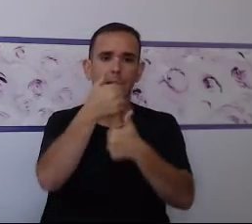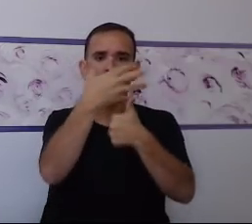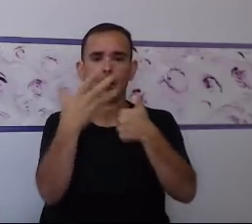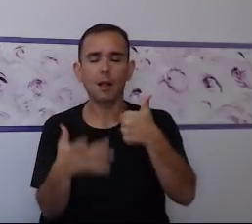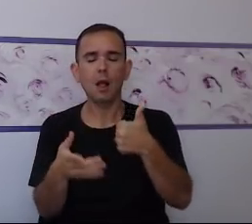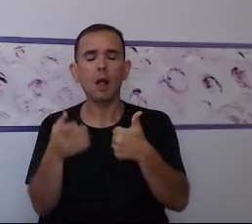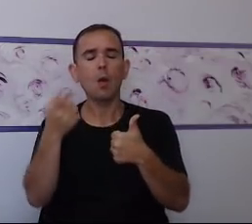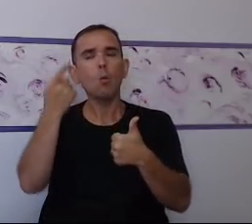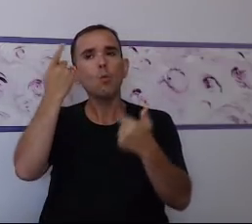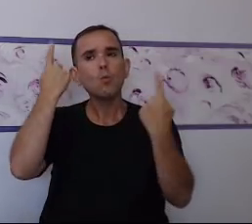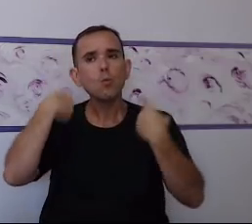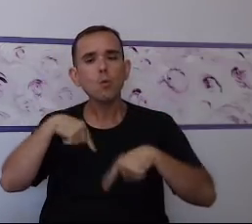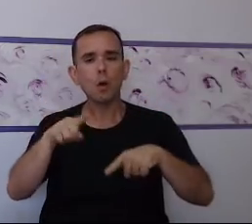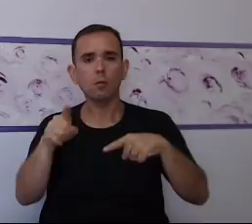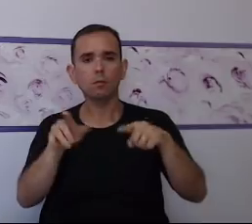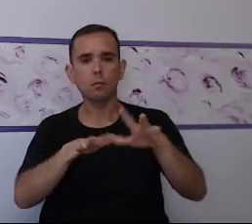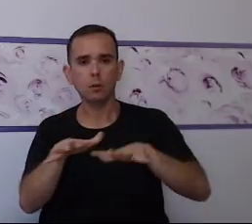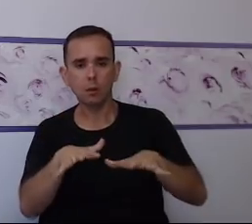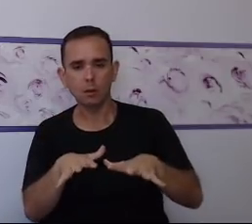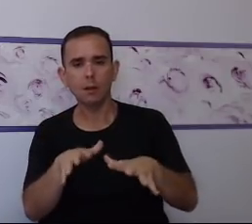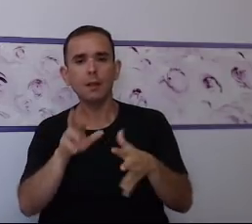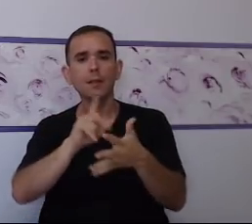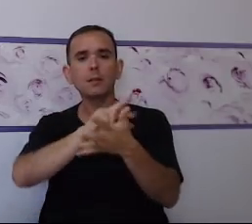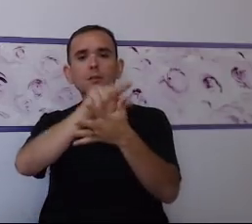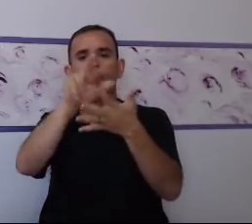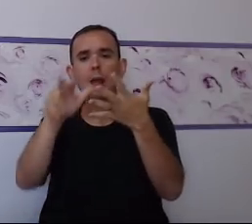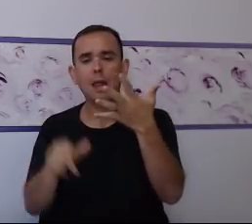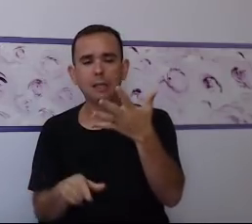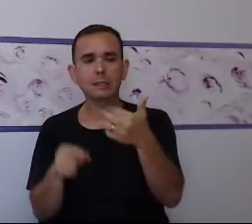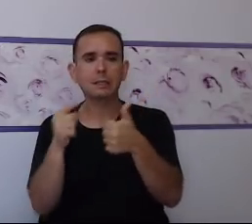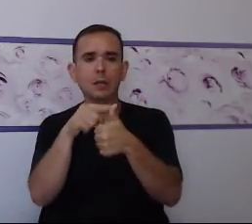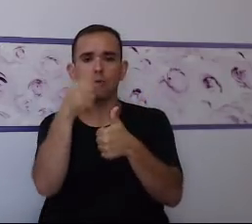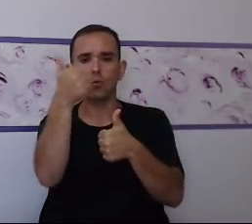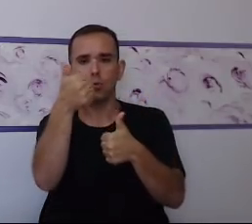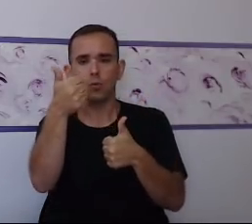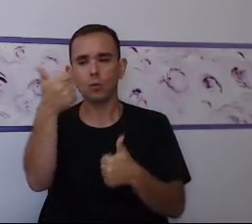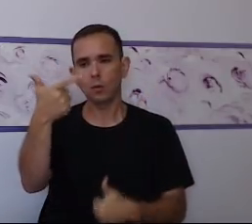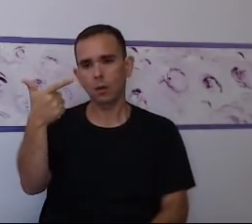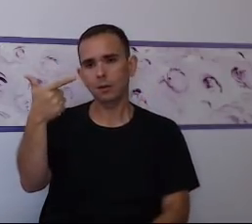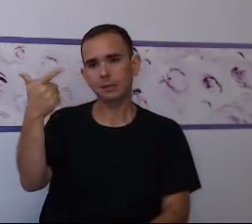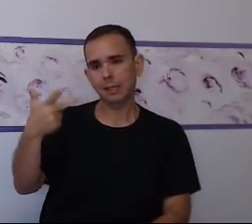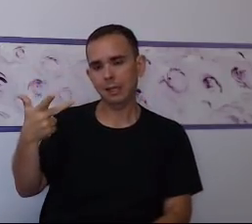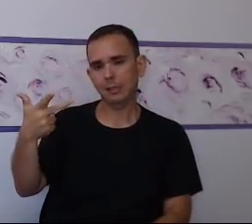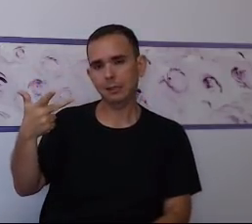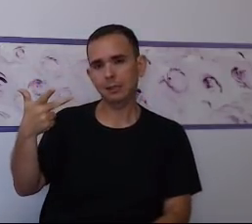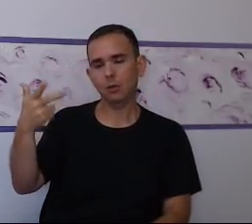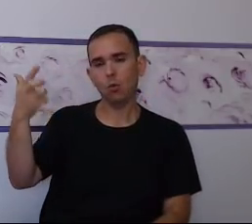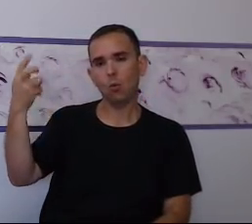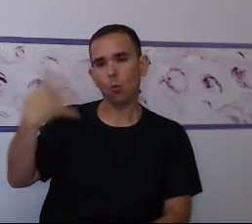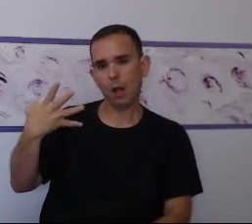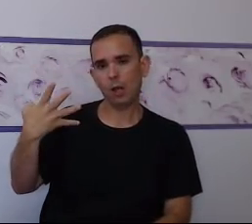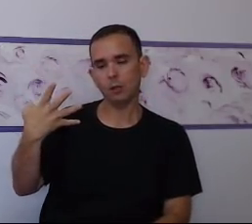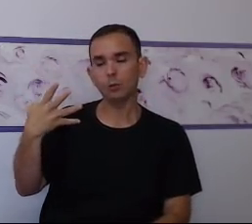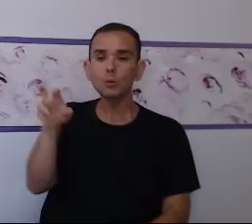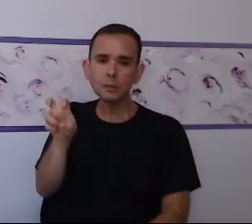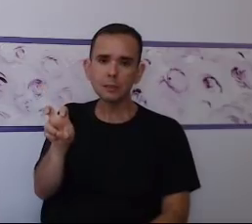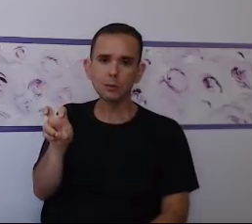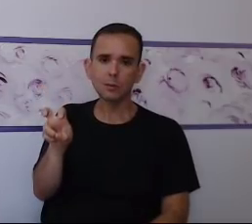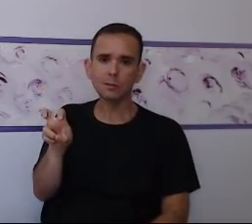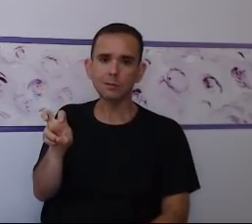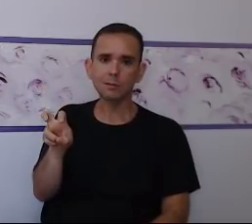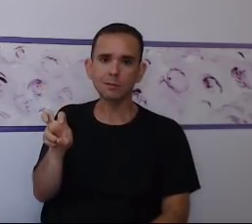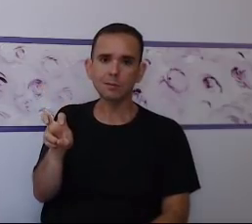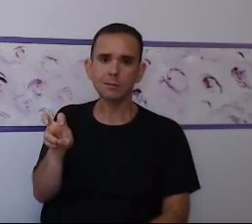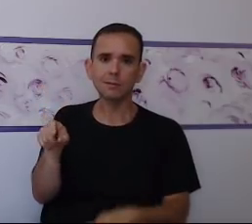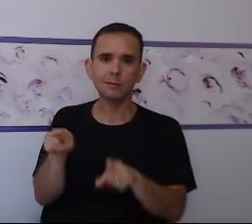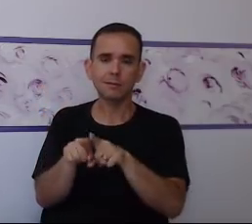função motora. Então, a gente tem diferentes níveis. Então, a gente tem o nível 1, o nível 2, o nível 3, o 4 e o 5.